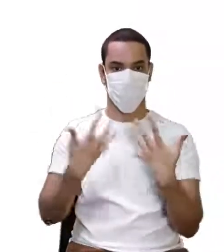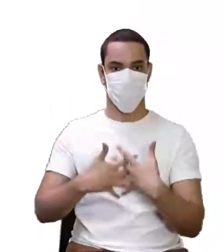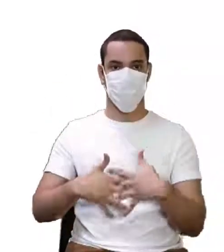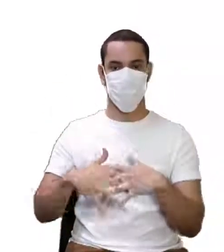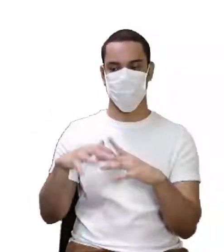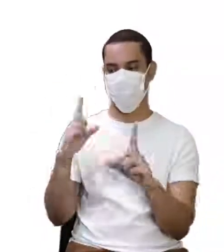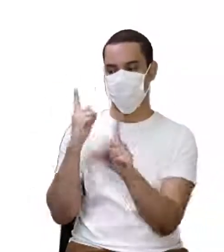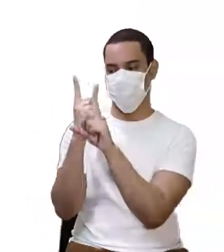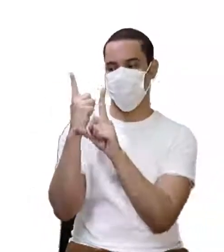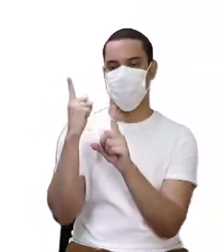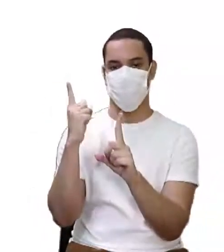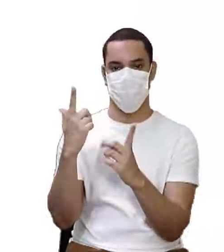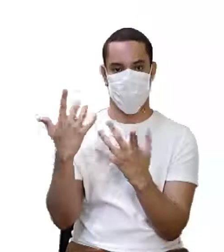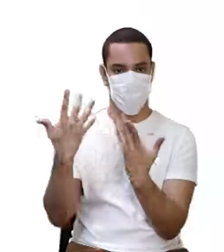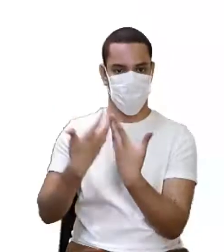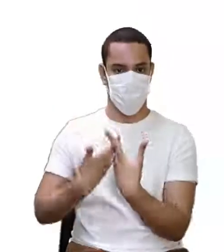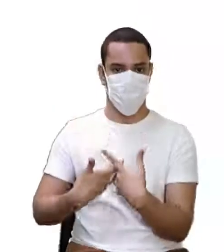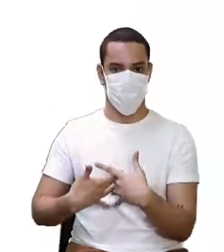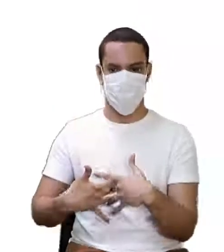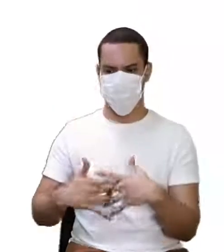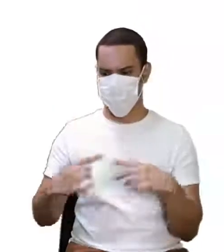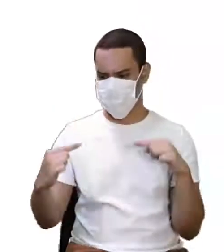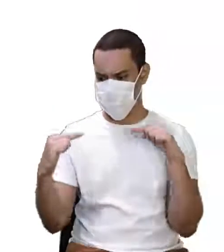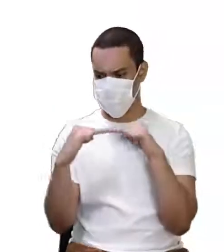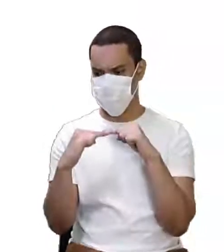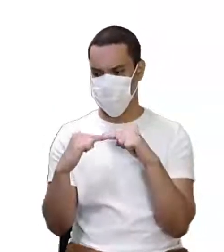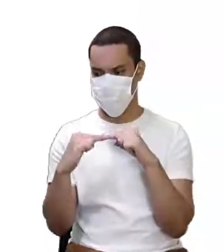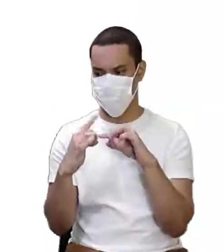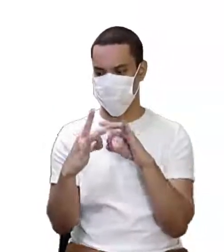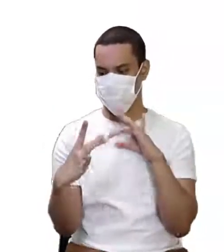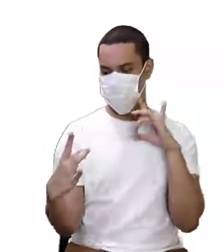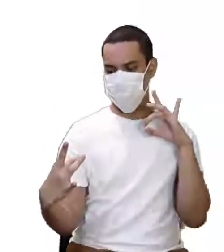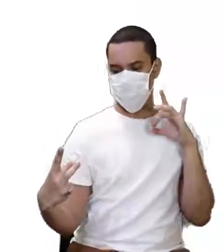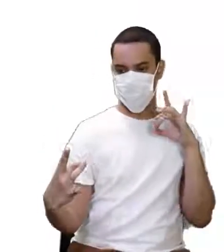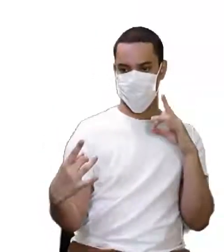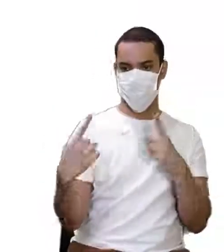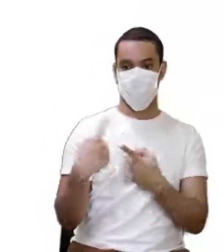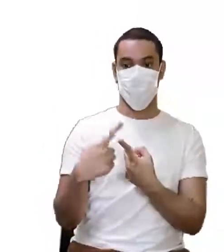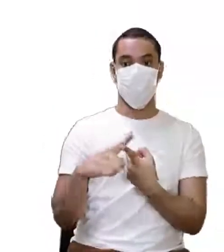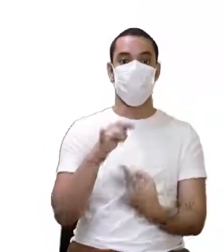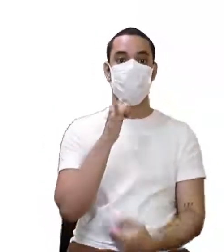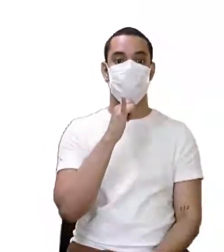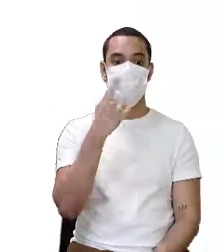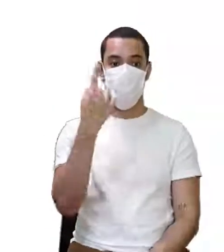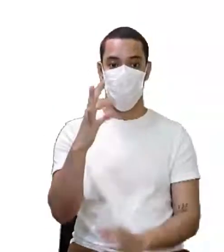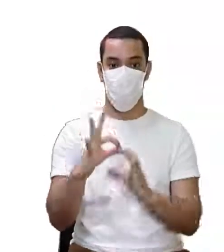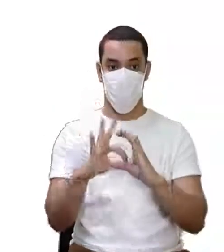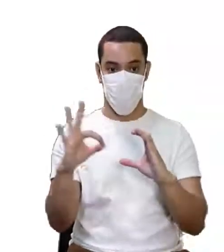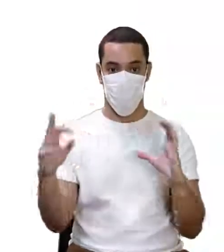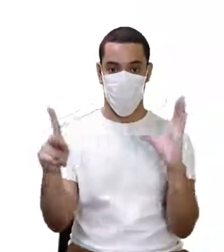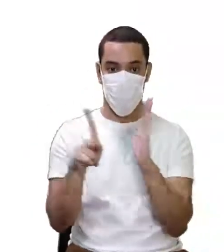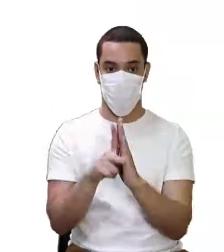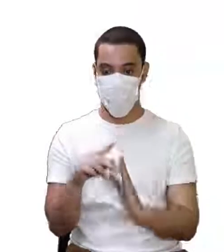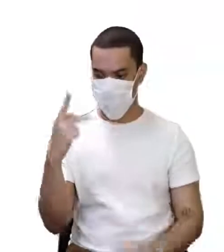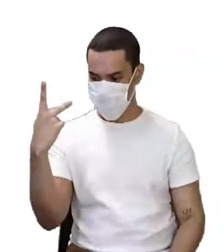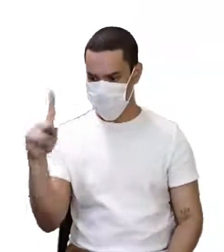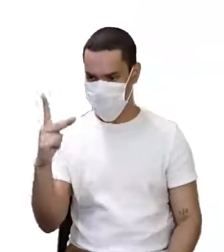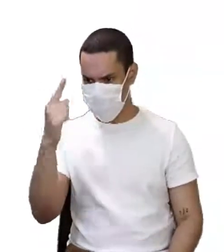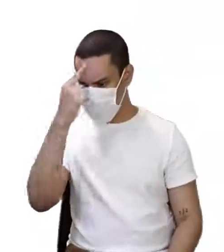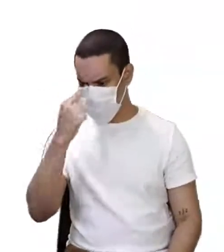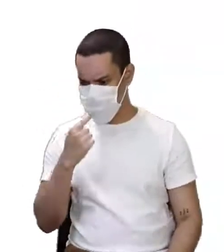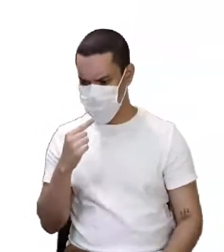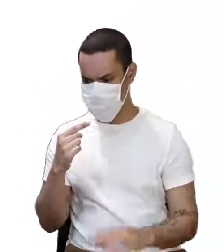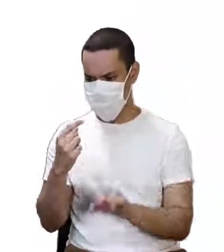de identificação, mecanismos de rejeição, por exemplo, de um óvulo para com o espermatozoide daquela espécie.